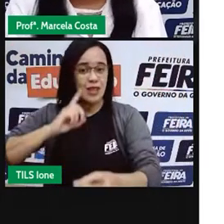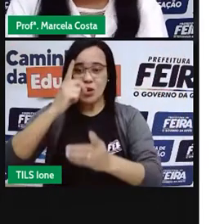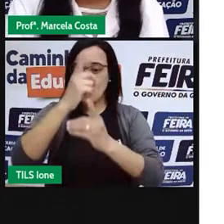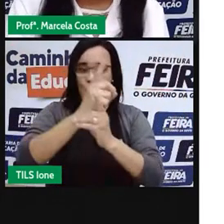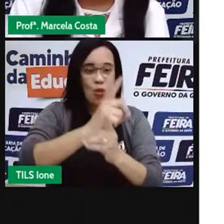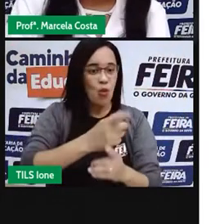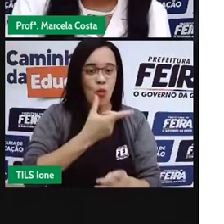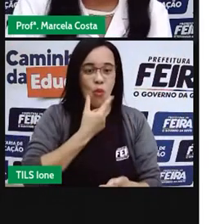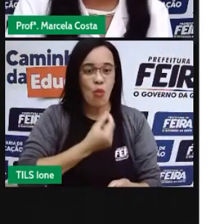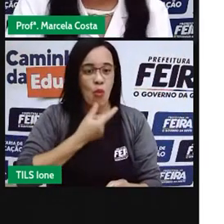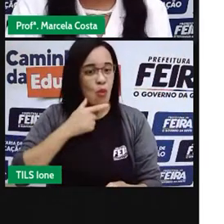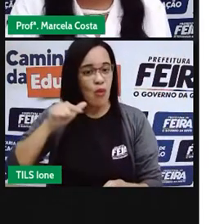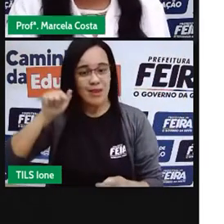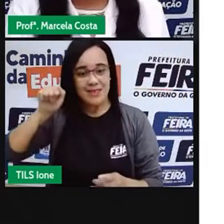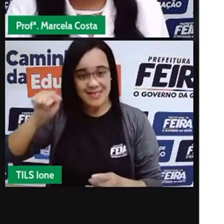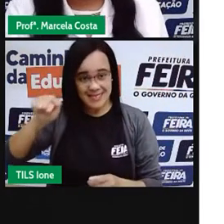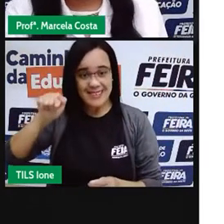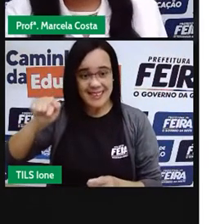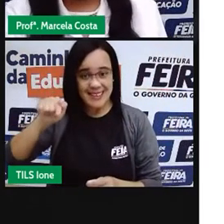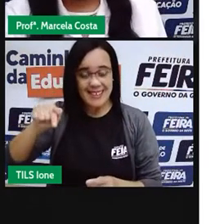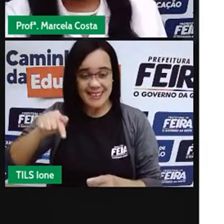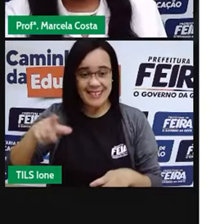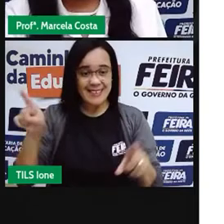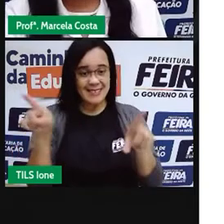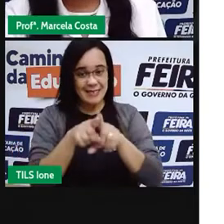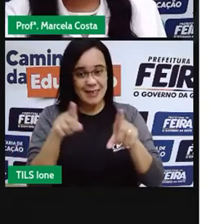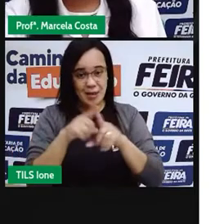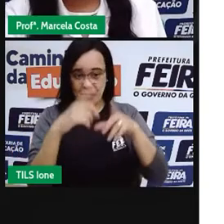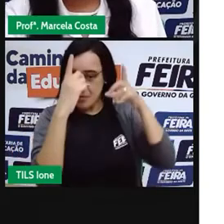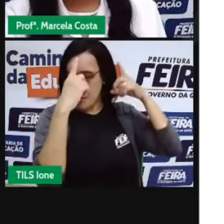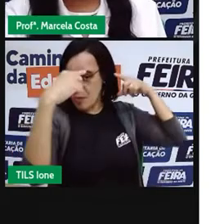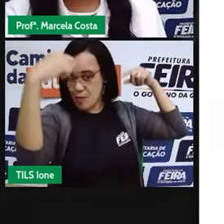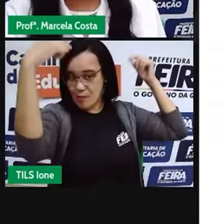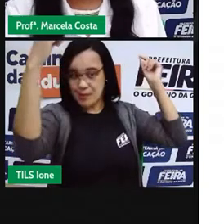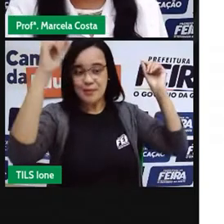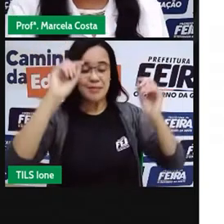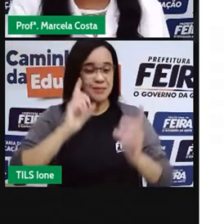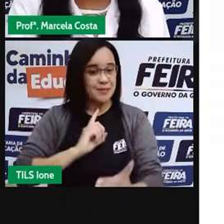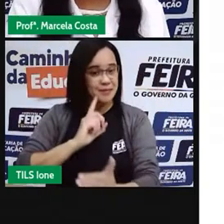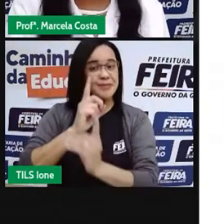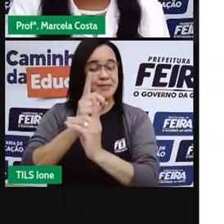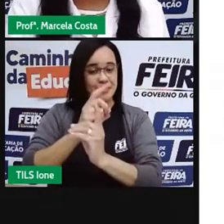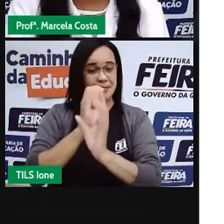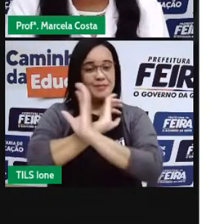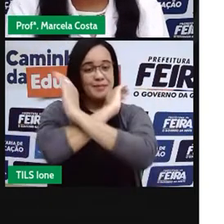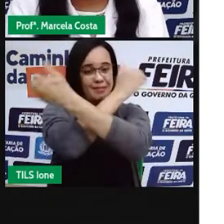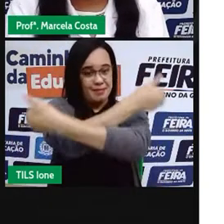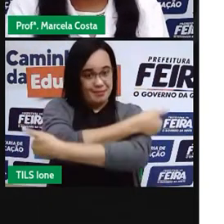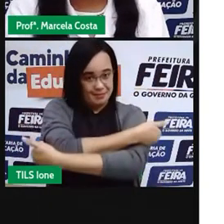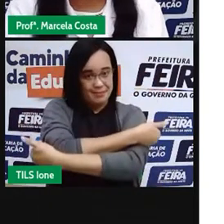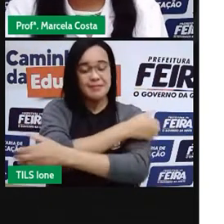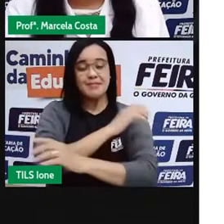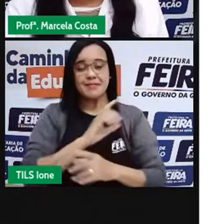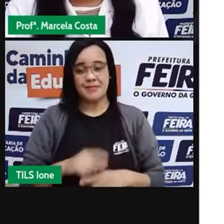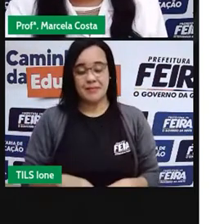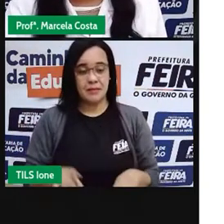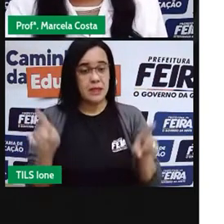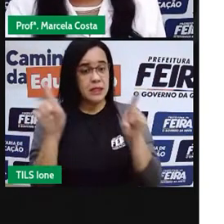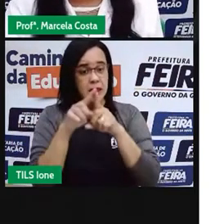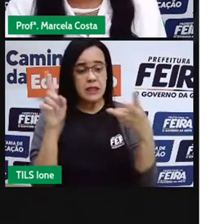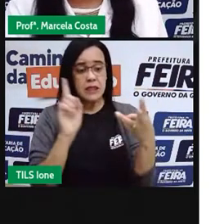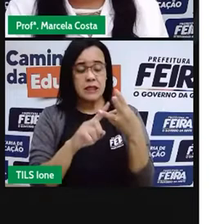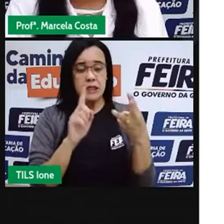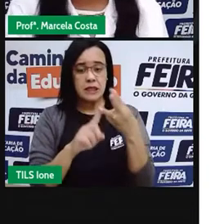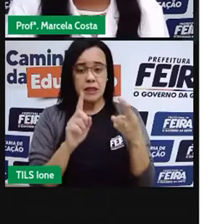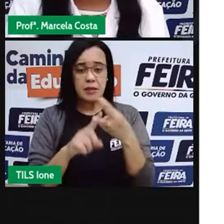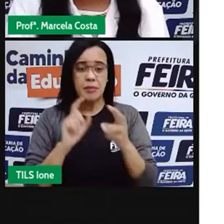anões, lá onde o príncipe também encontra ela. E a gente vai ver uma lenda do